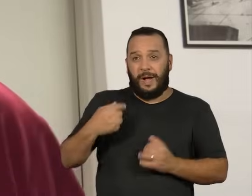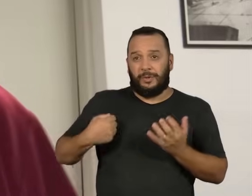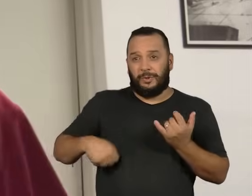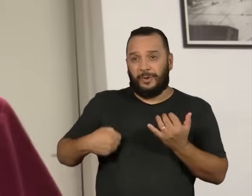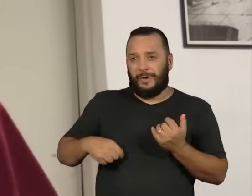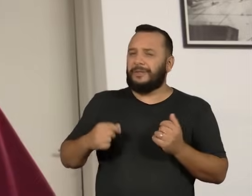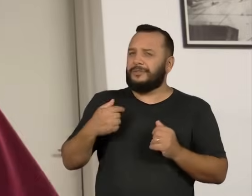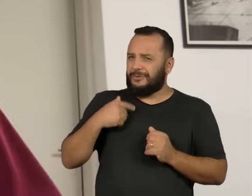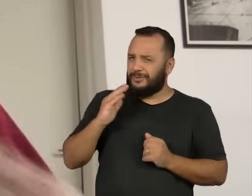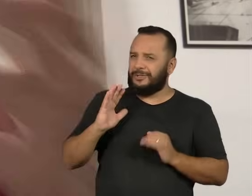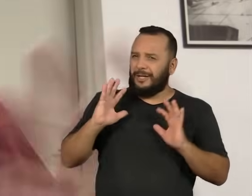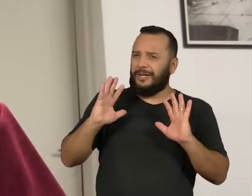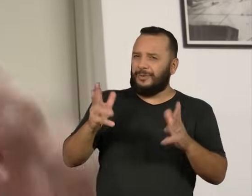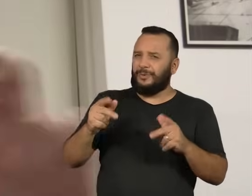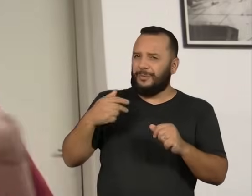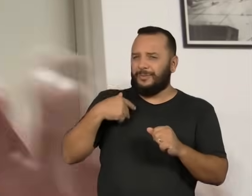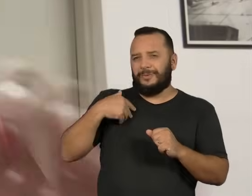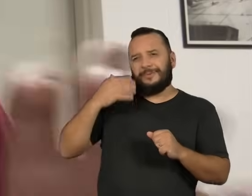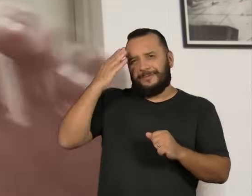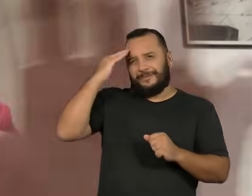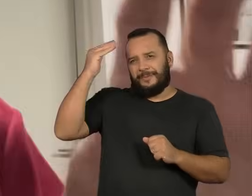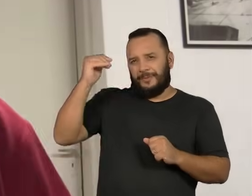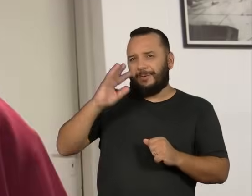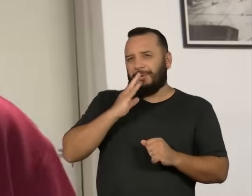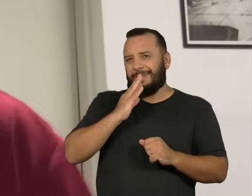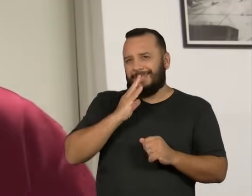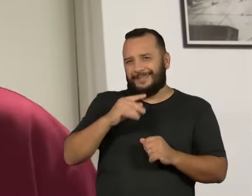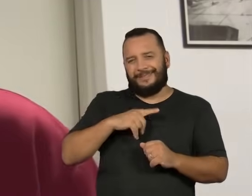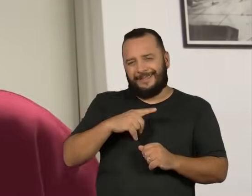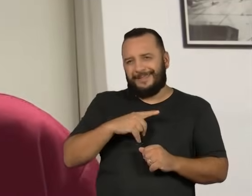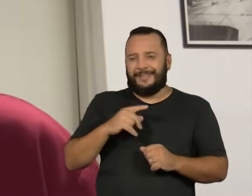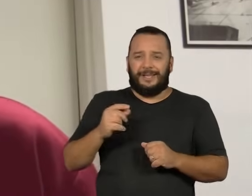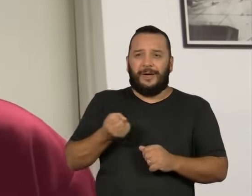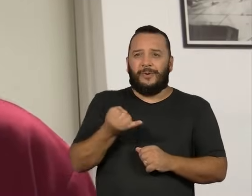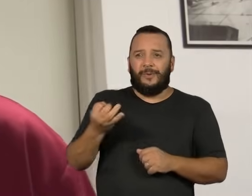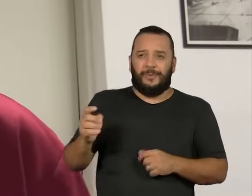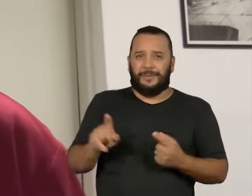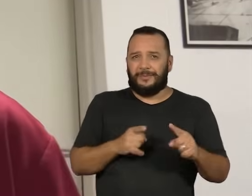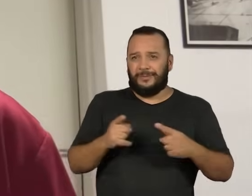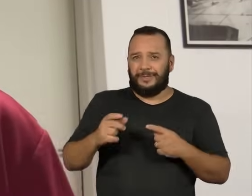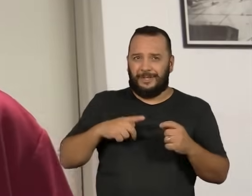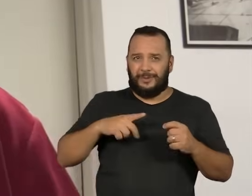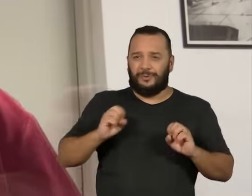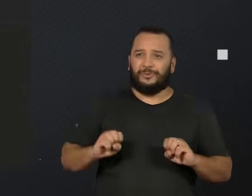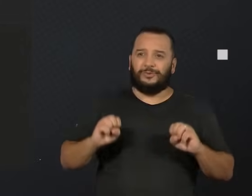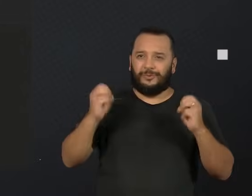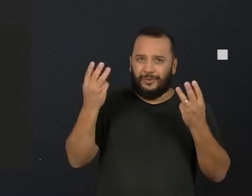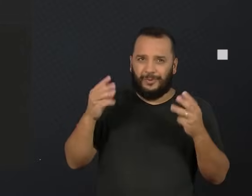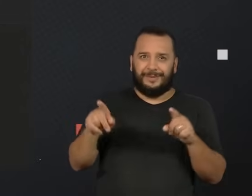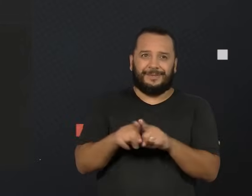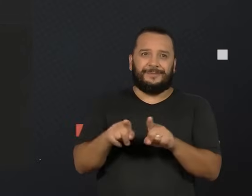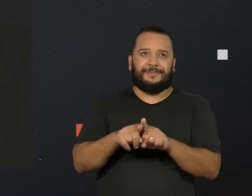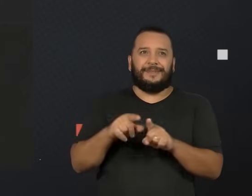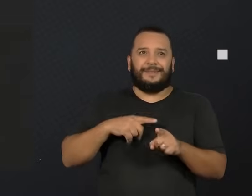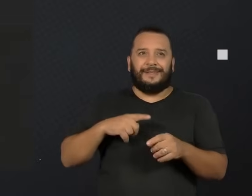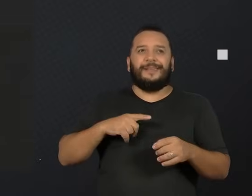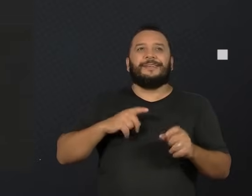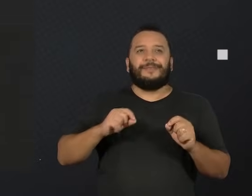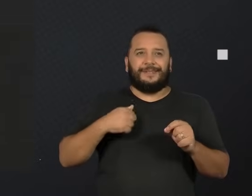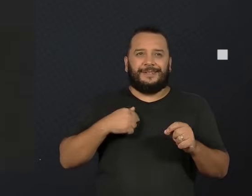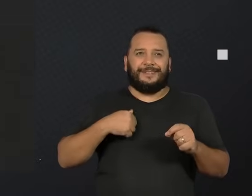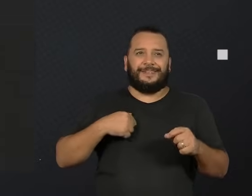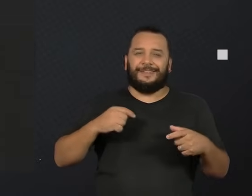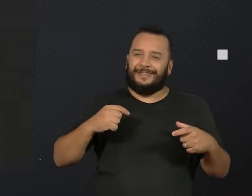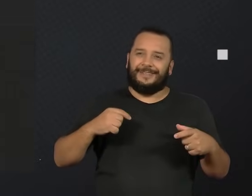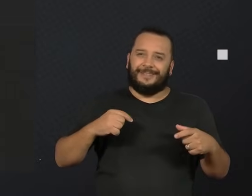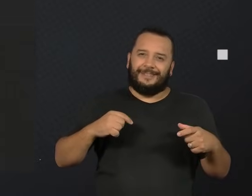muito certo. Nós temos algumas que a gente sempre toca nos shows, né? Fizemos discos juntos também,